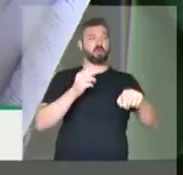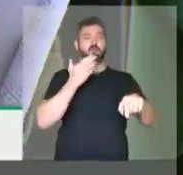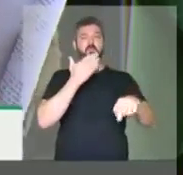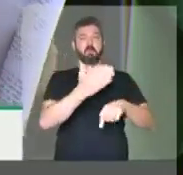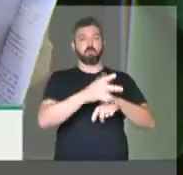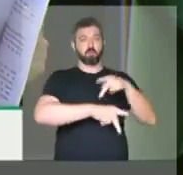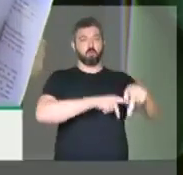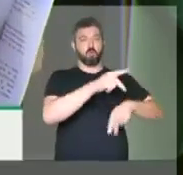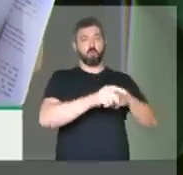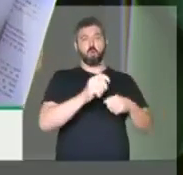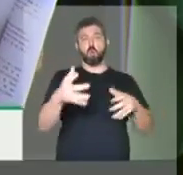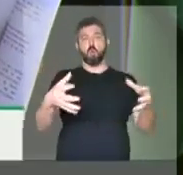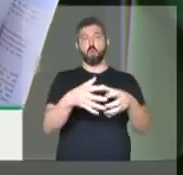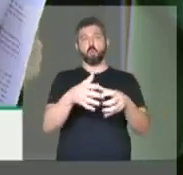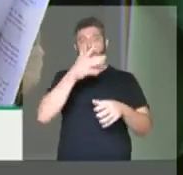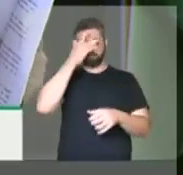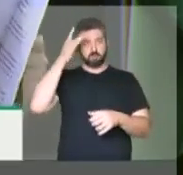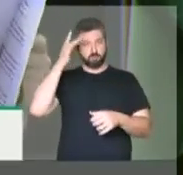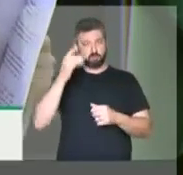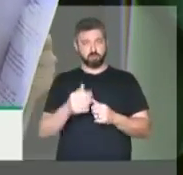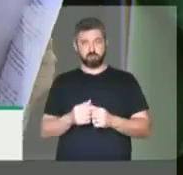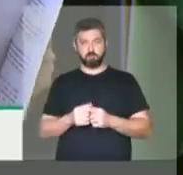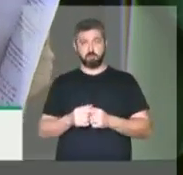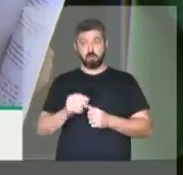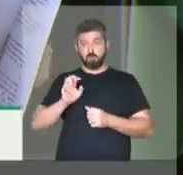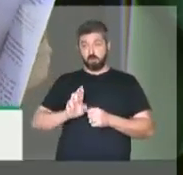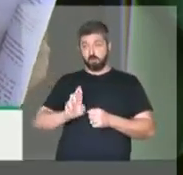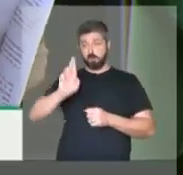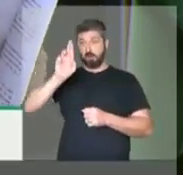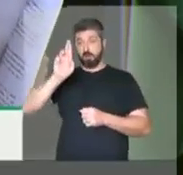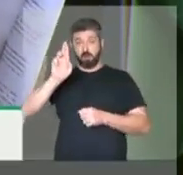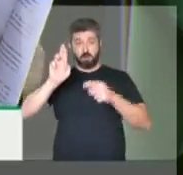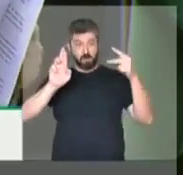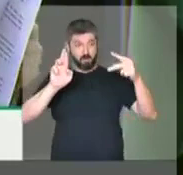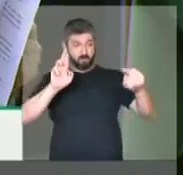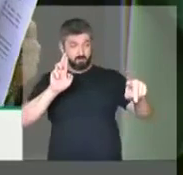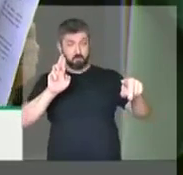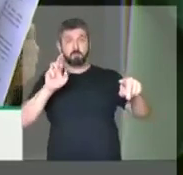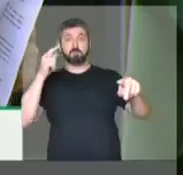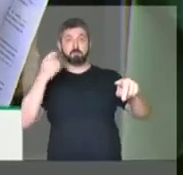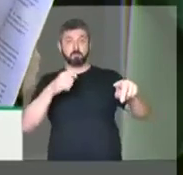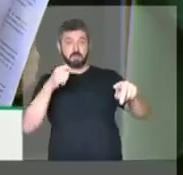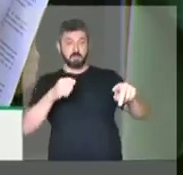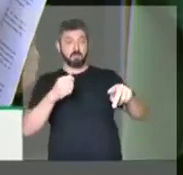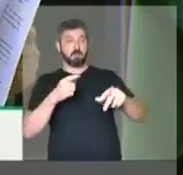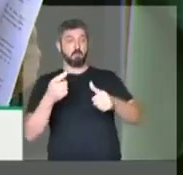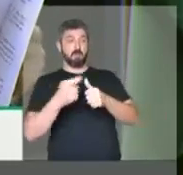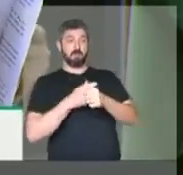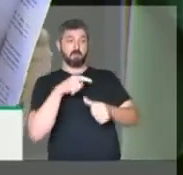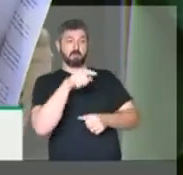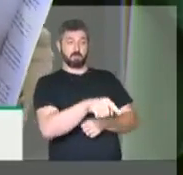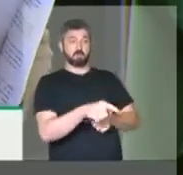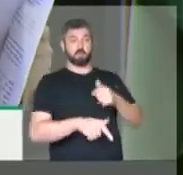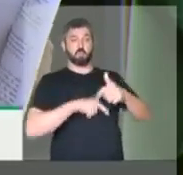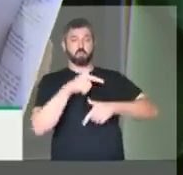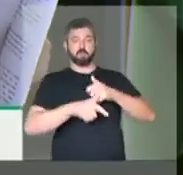homem ou grupo de homens. O representante de vocês deve a vocês não apenas o trabalho